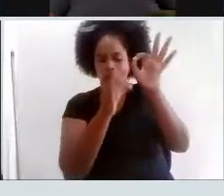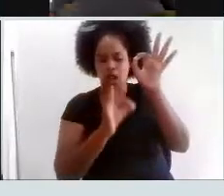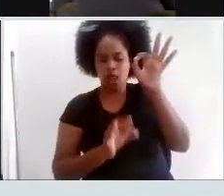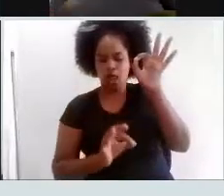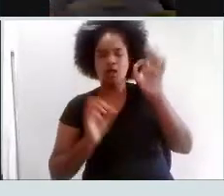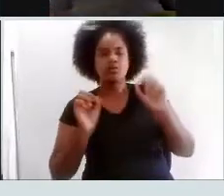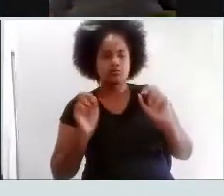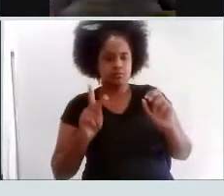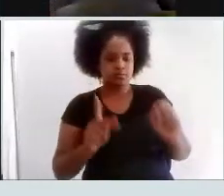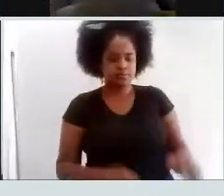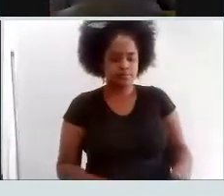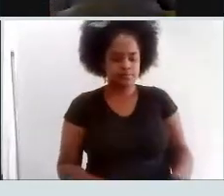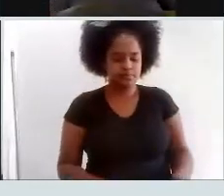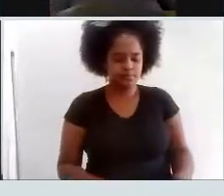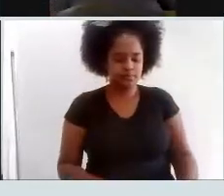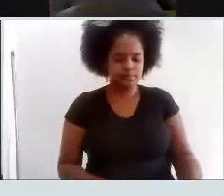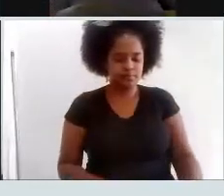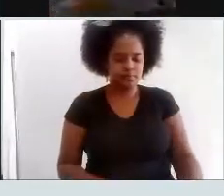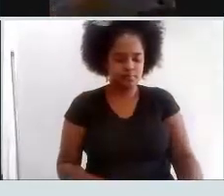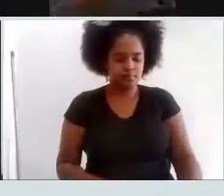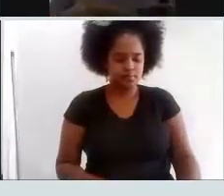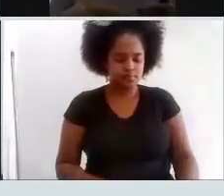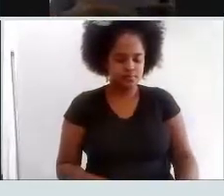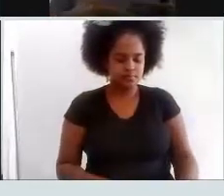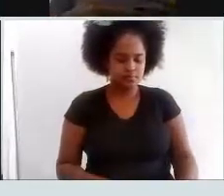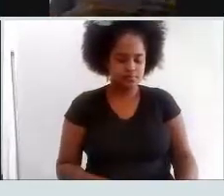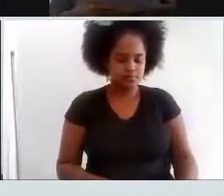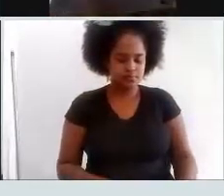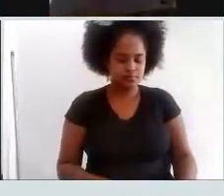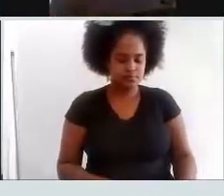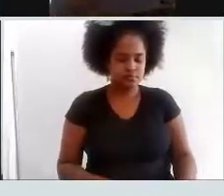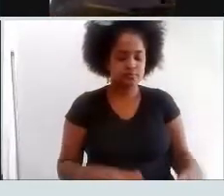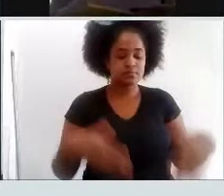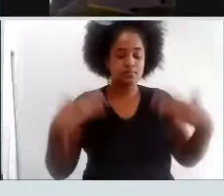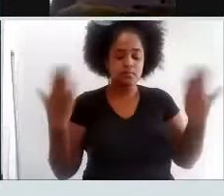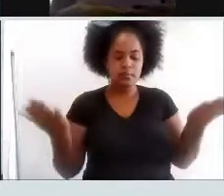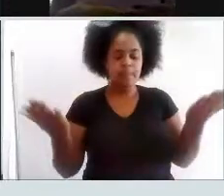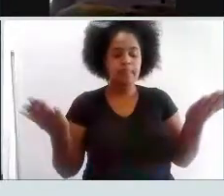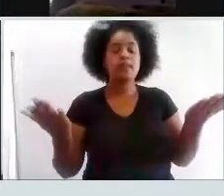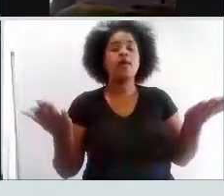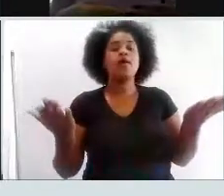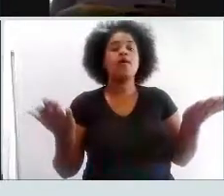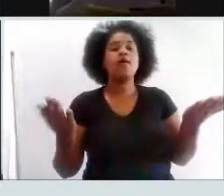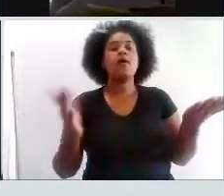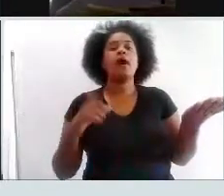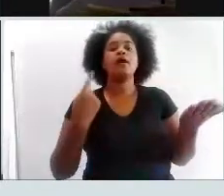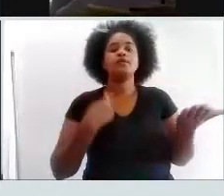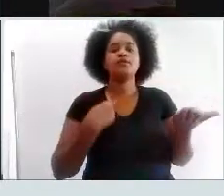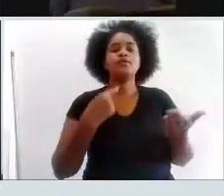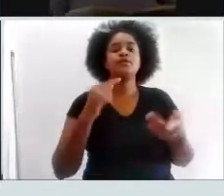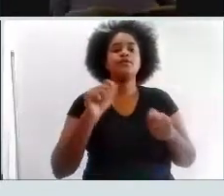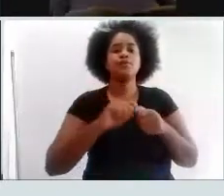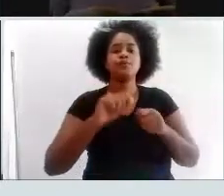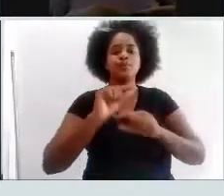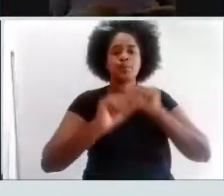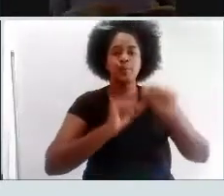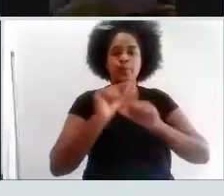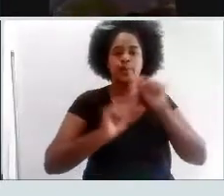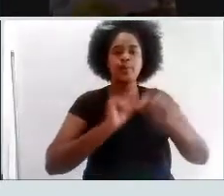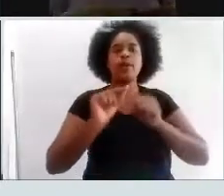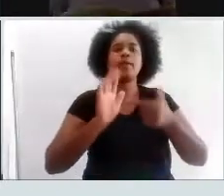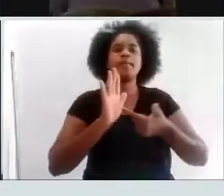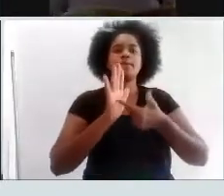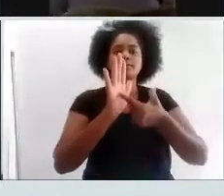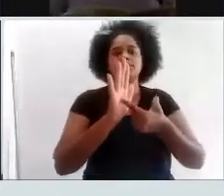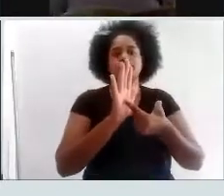que o Enem está passando para você, e a partir dali a gente vai apresentá-lo na nossa redação. E é aí que a gente entra,